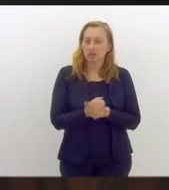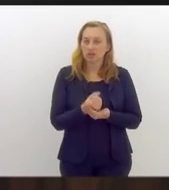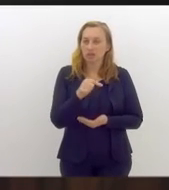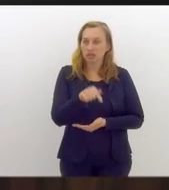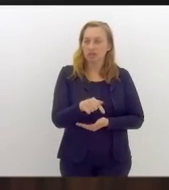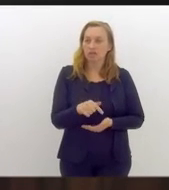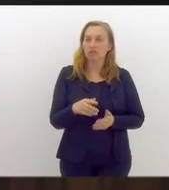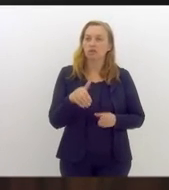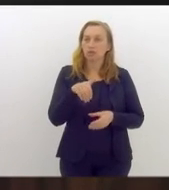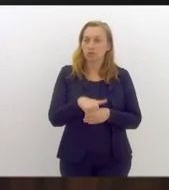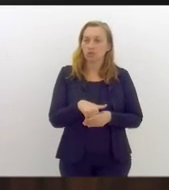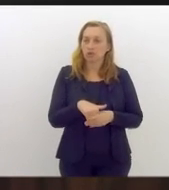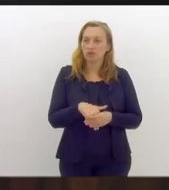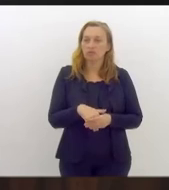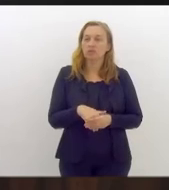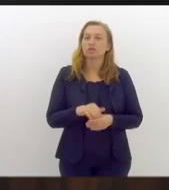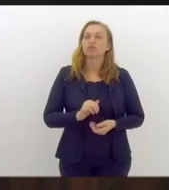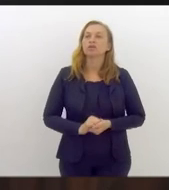aqui como voto,